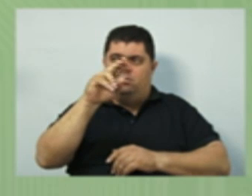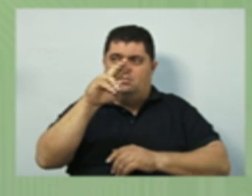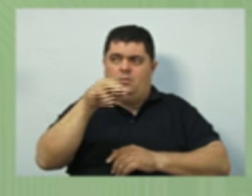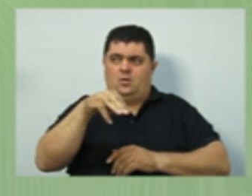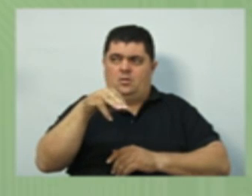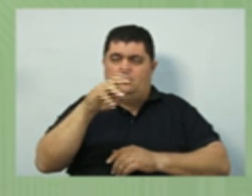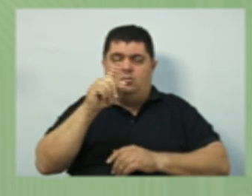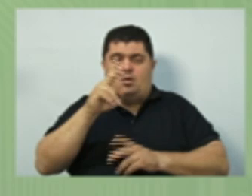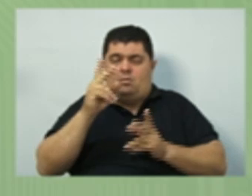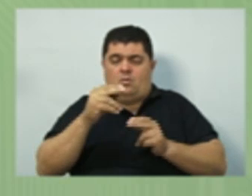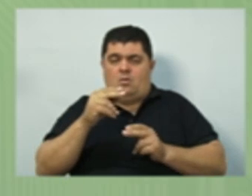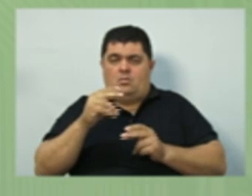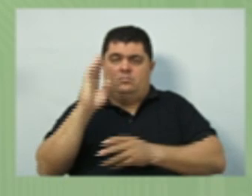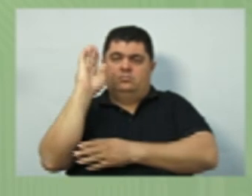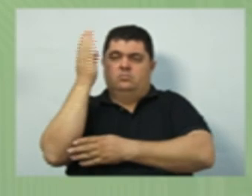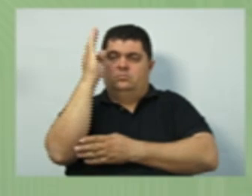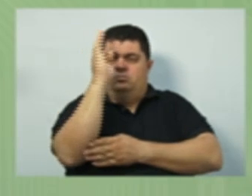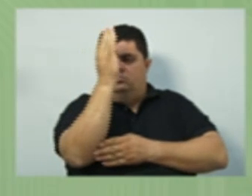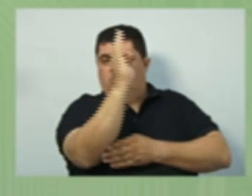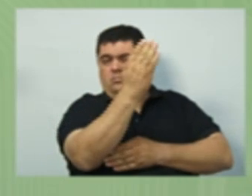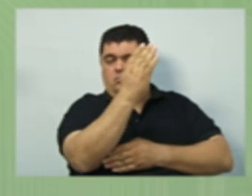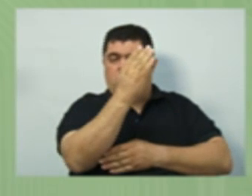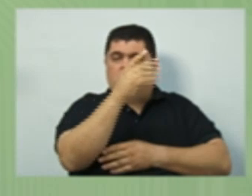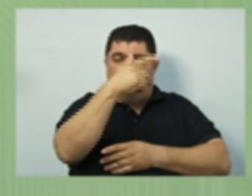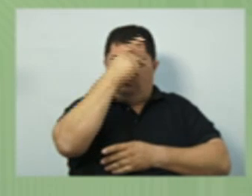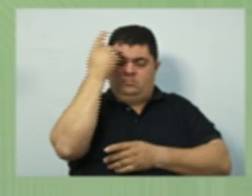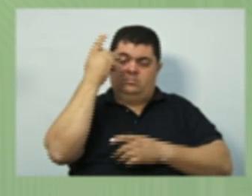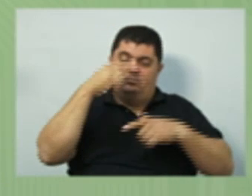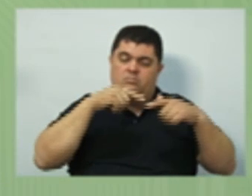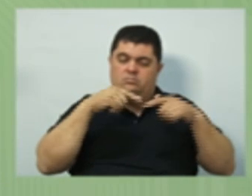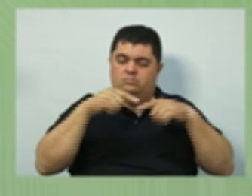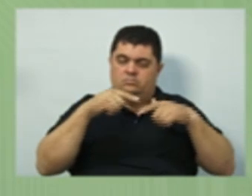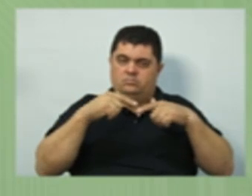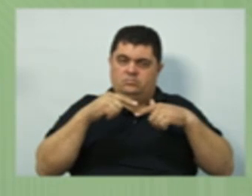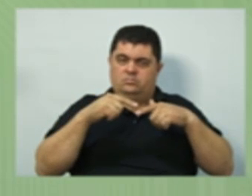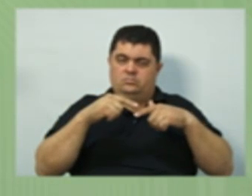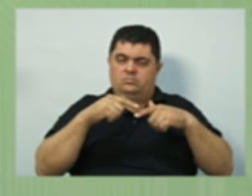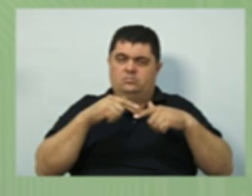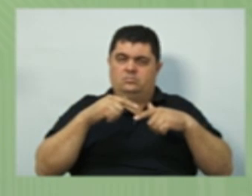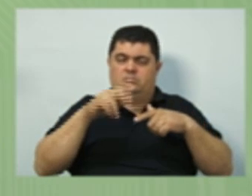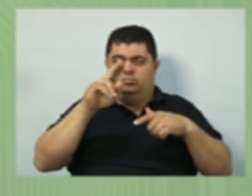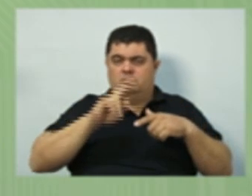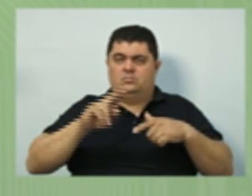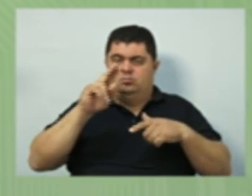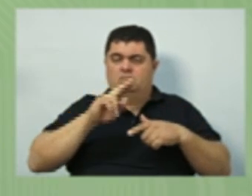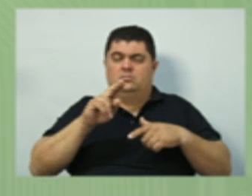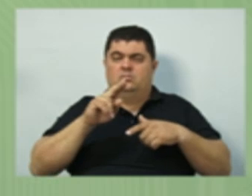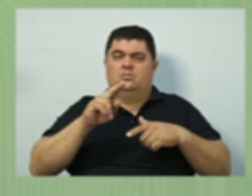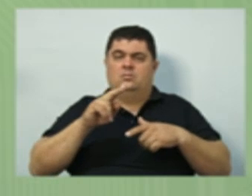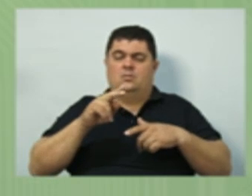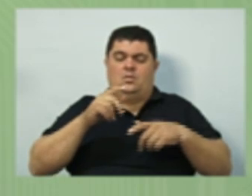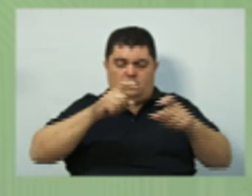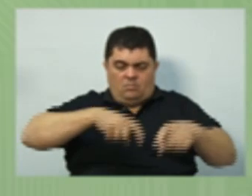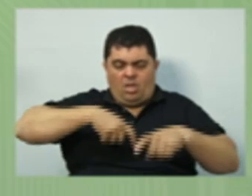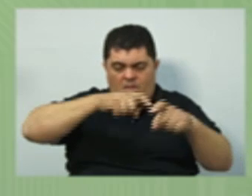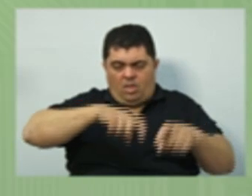paus, onde o trabalhador utilizava na